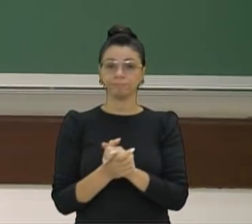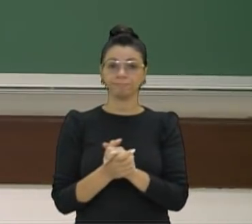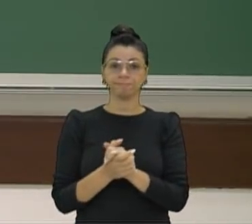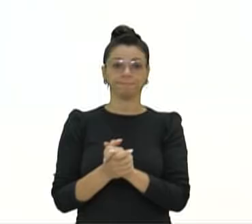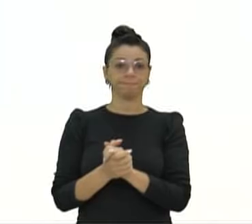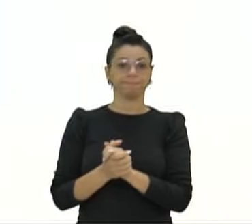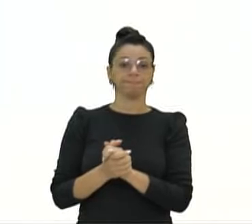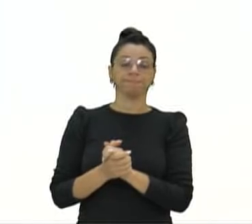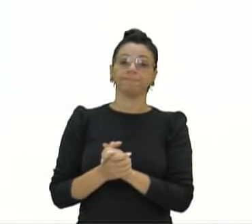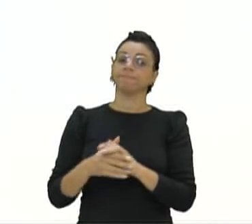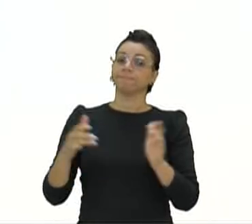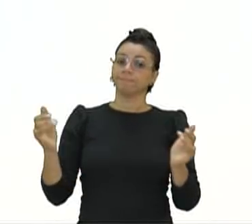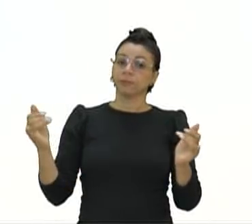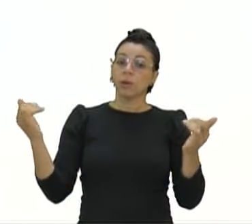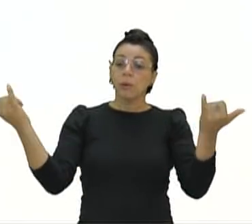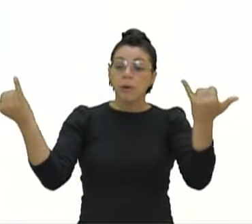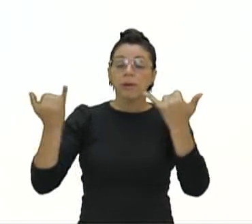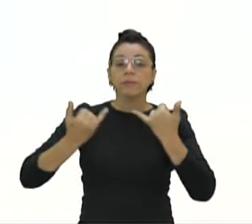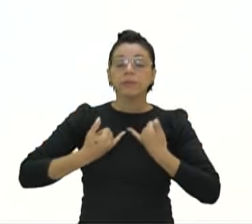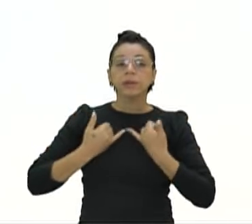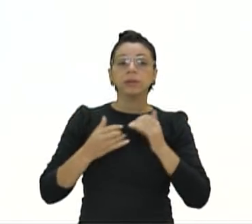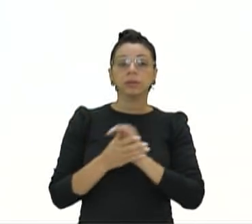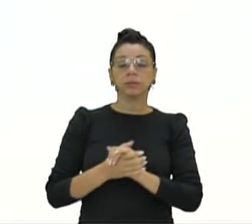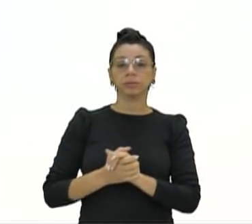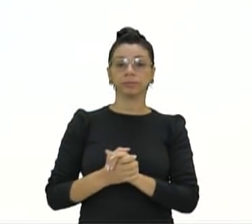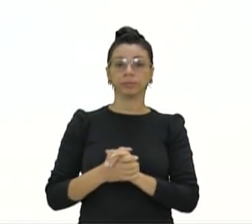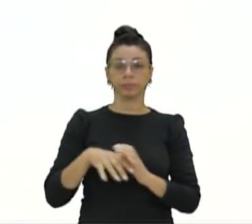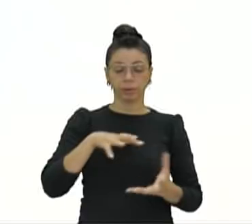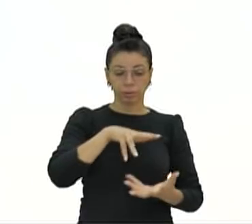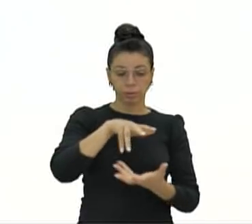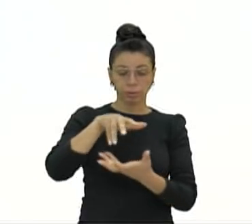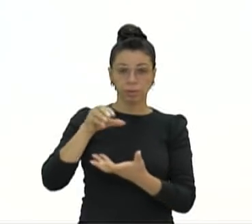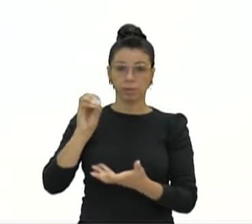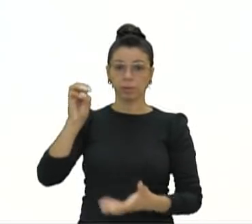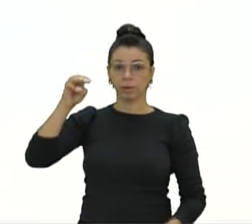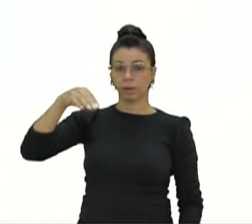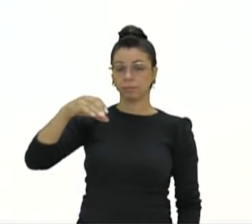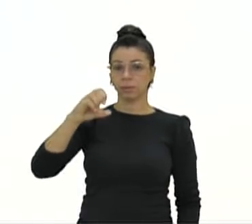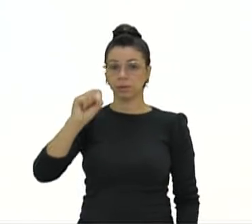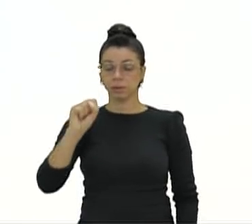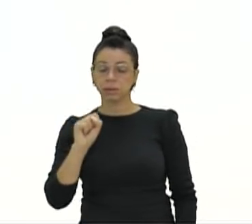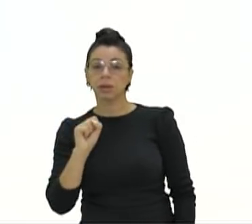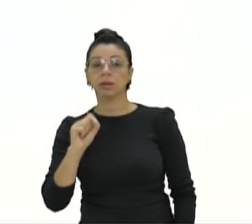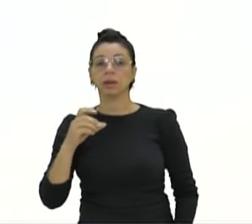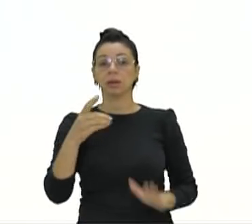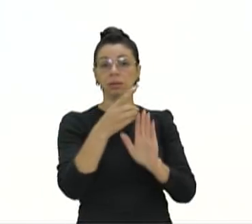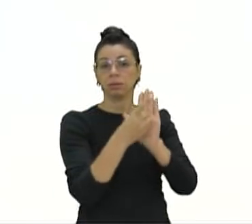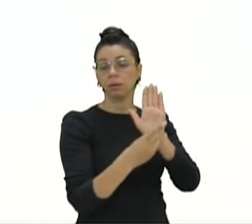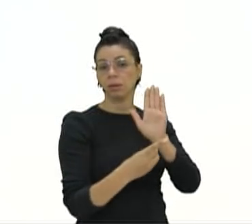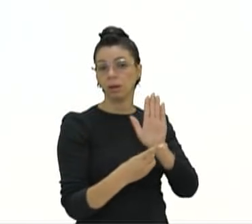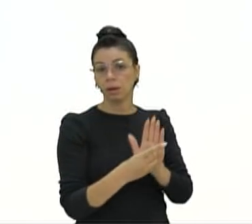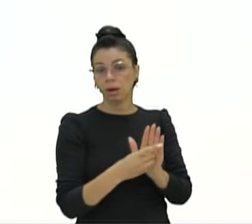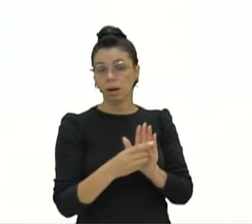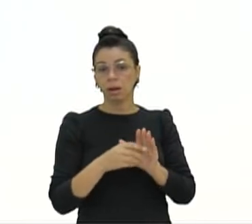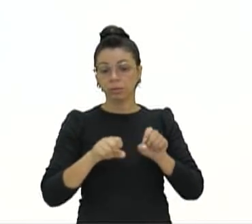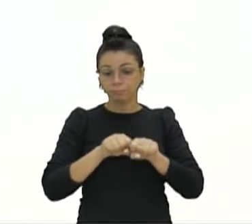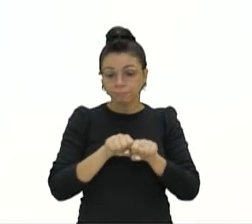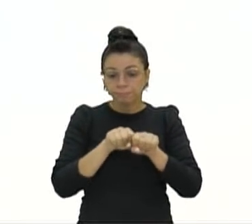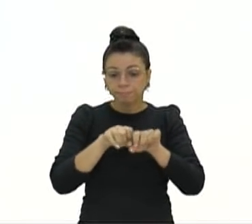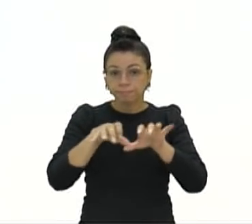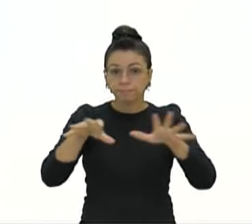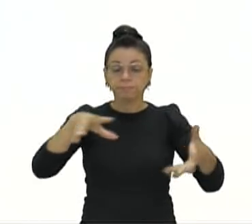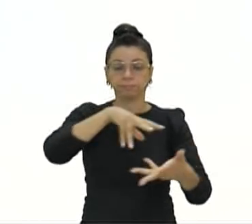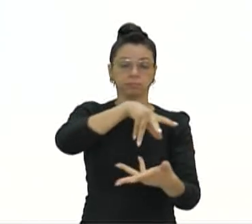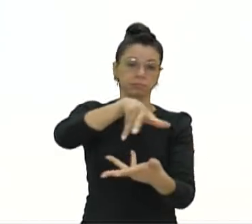esta notícia. Organização Mundial de Saúde declara pandemia do novo coronavírus. Então aqui no